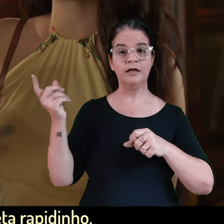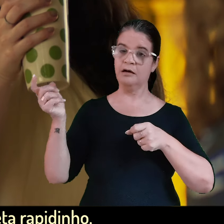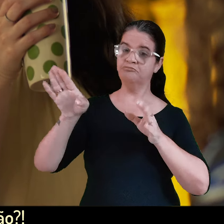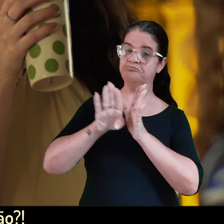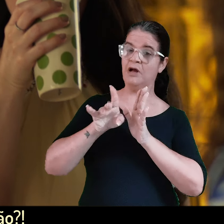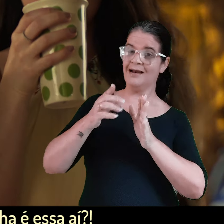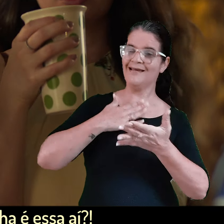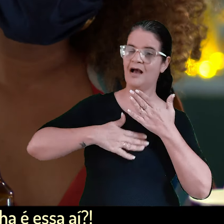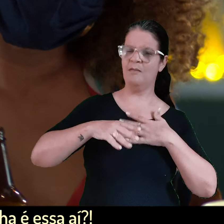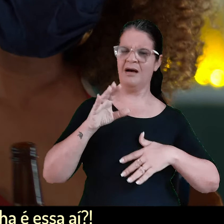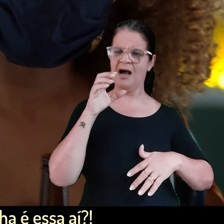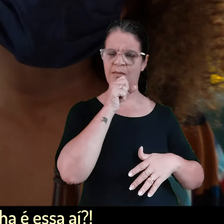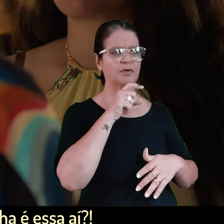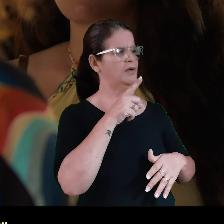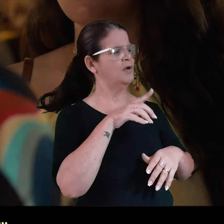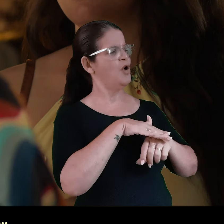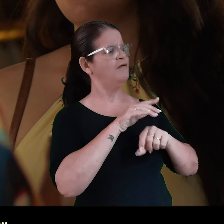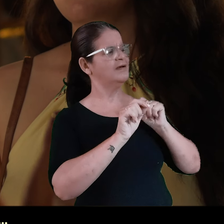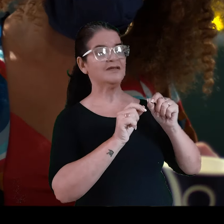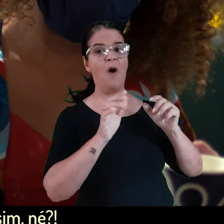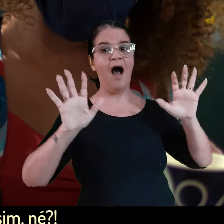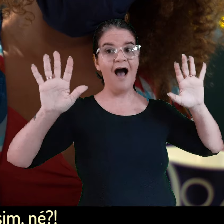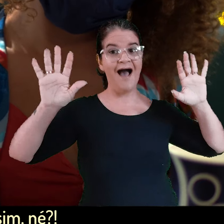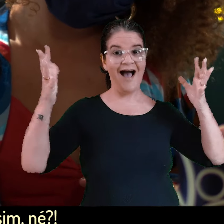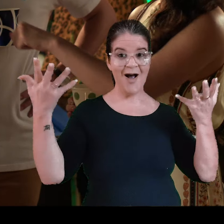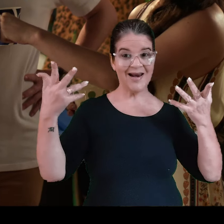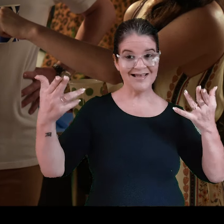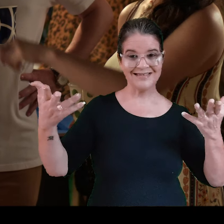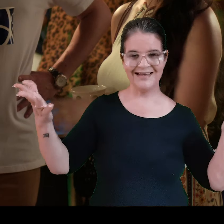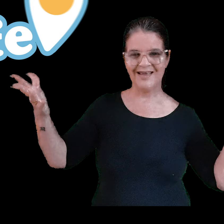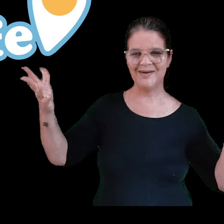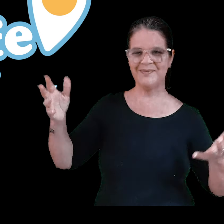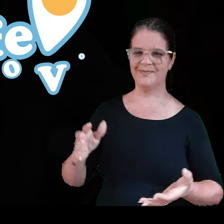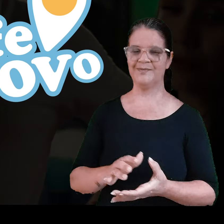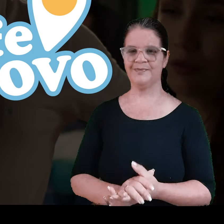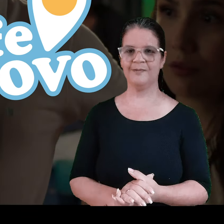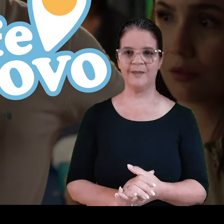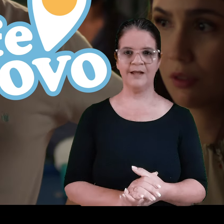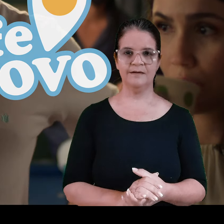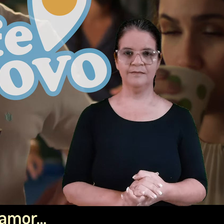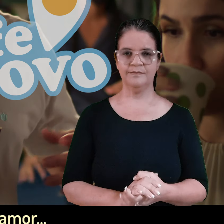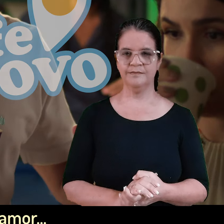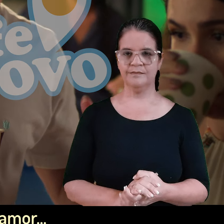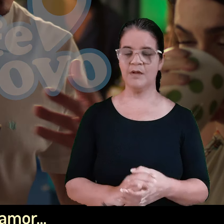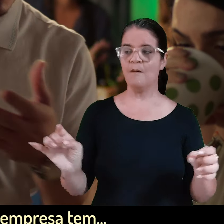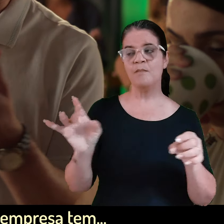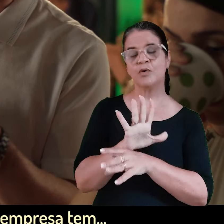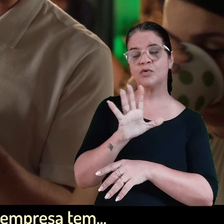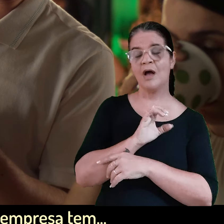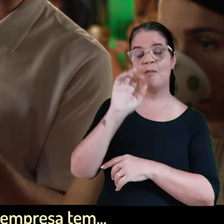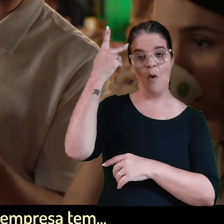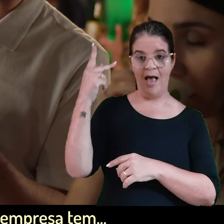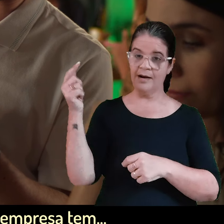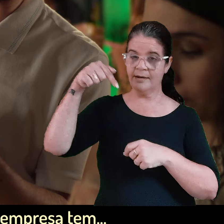aquieta rapidinho, né, João? Conversinha é essa aí. Eita. Agora é assim, né? Recife é um ovo. Pronto, amor. A